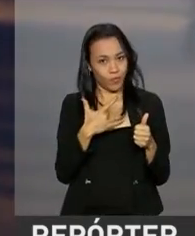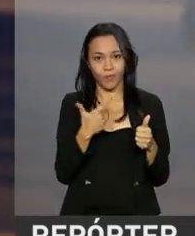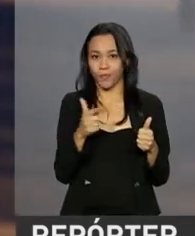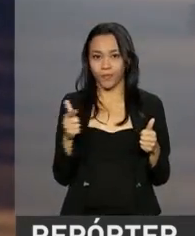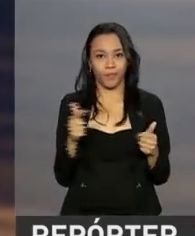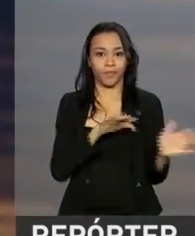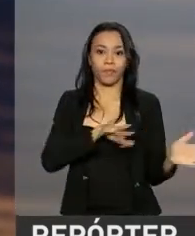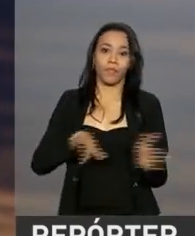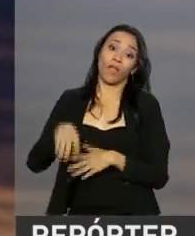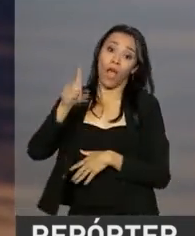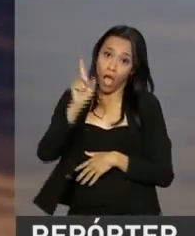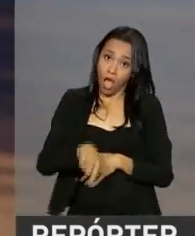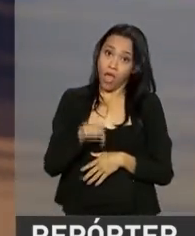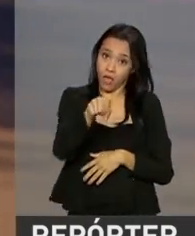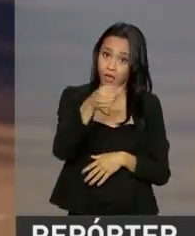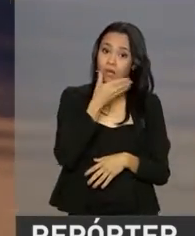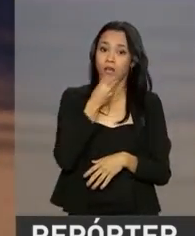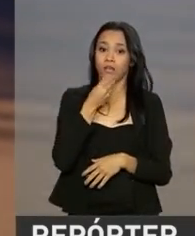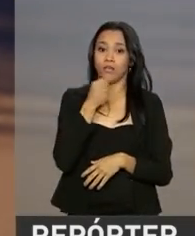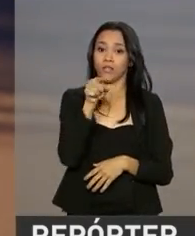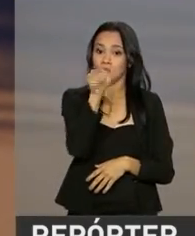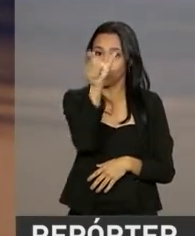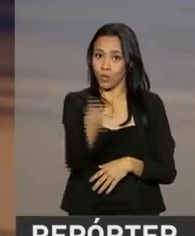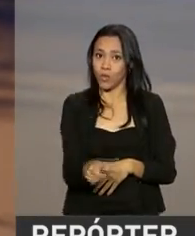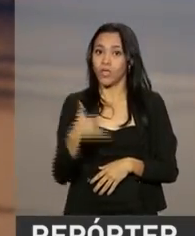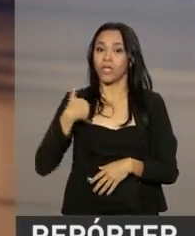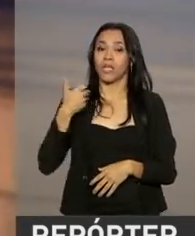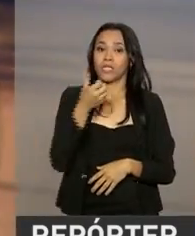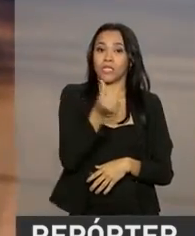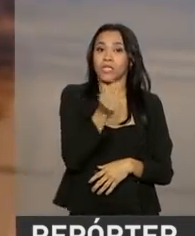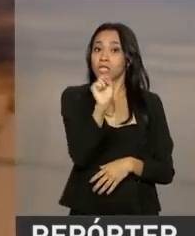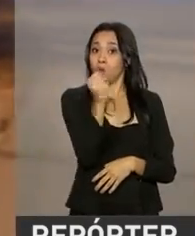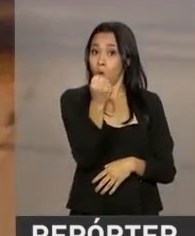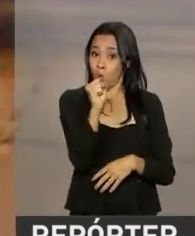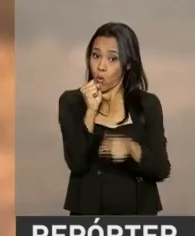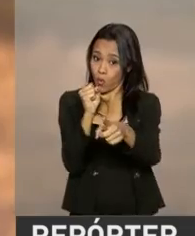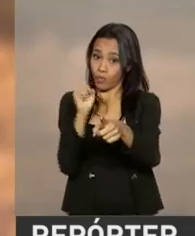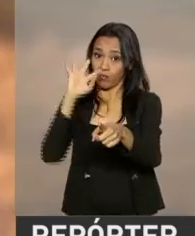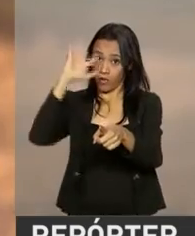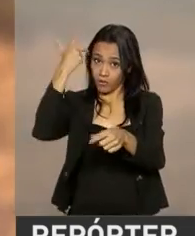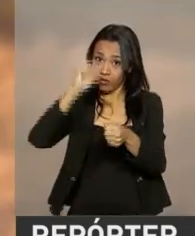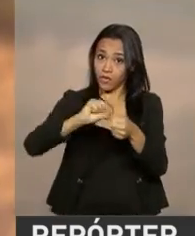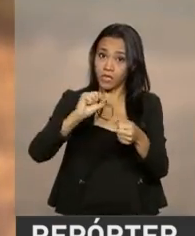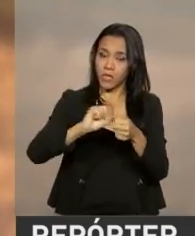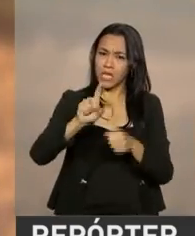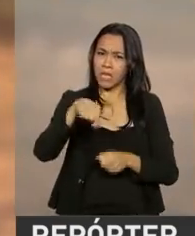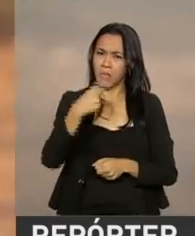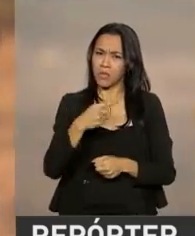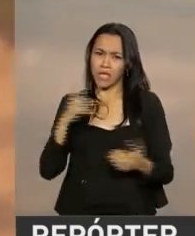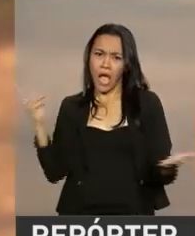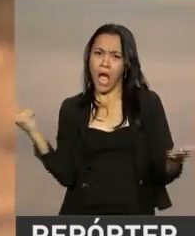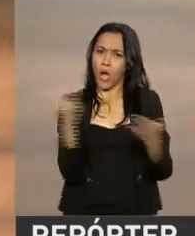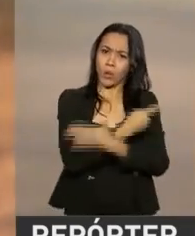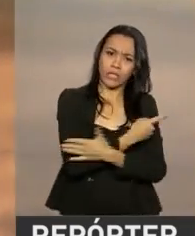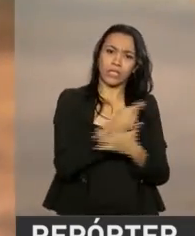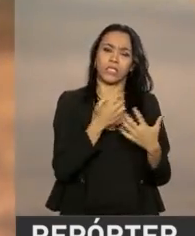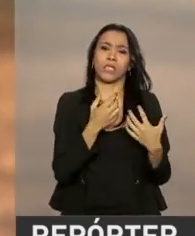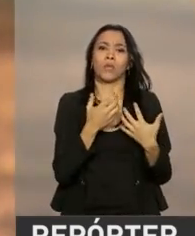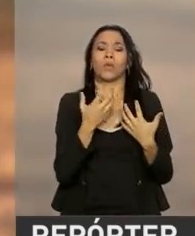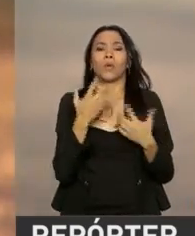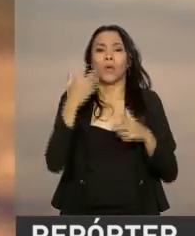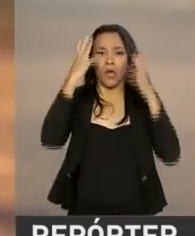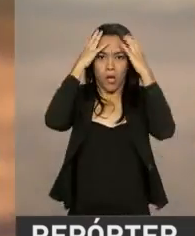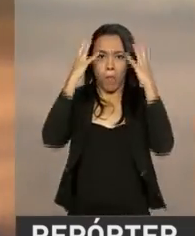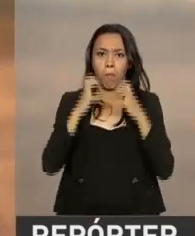exatamente o que o aposentado paulo de 68 anos fez depois de um acidente vascular há dois anos